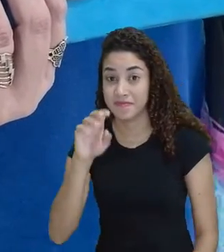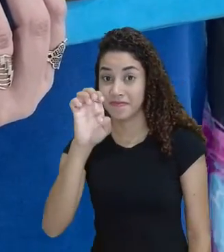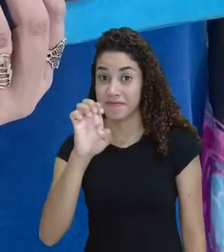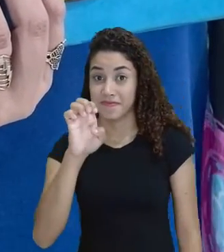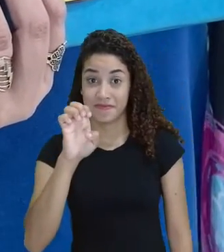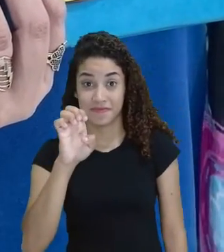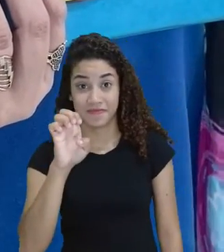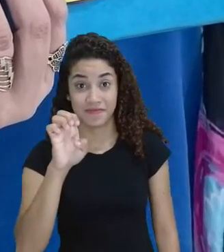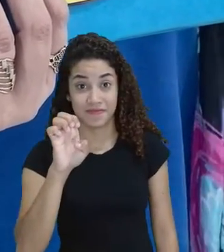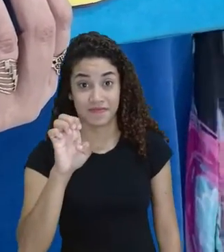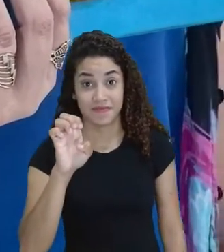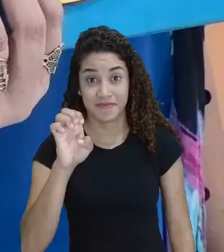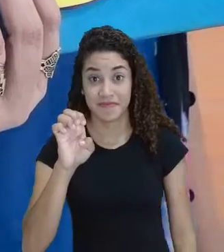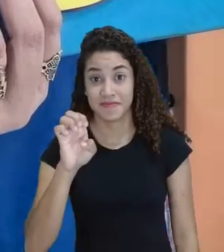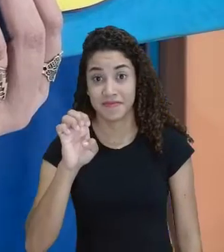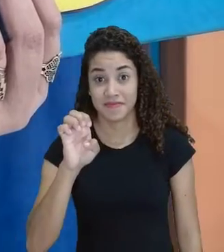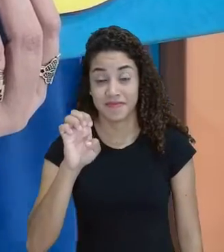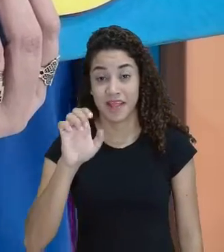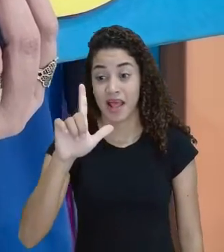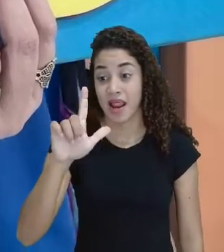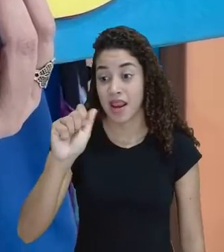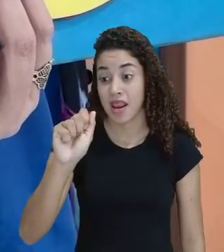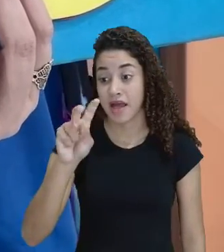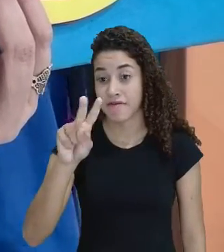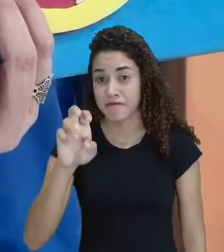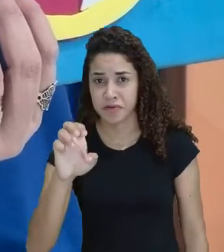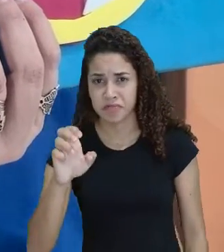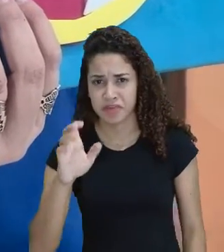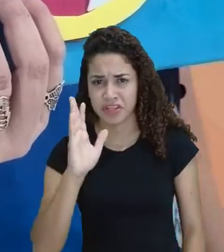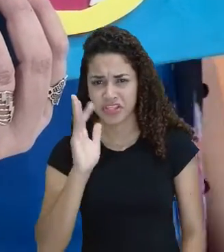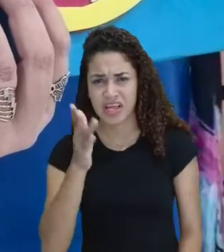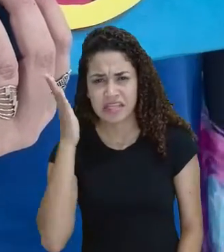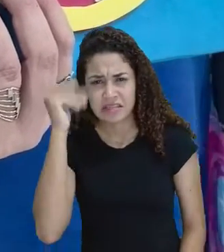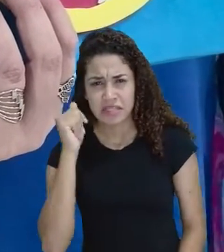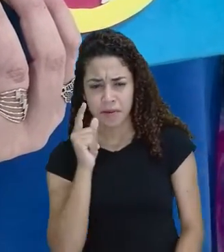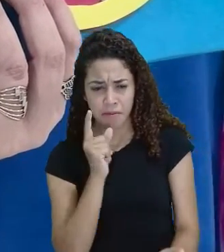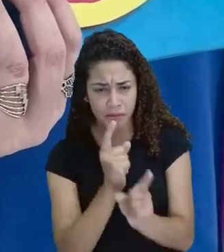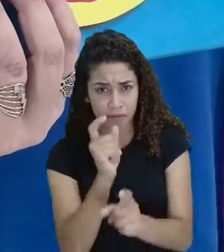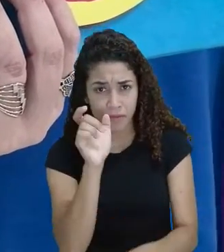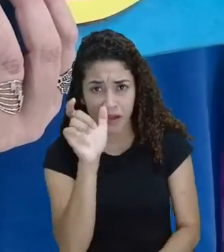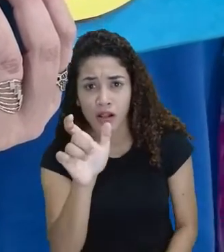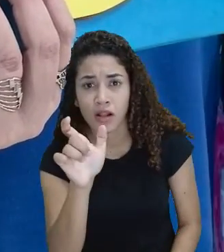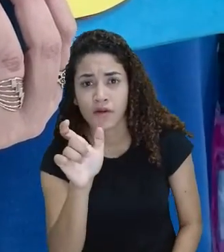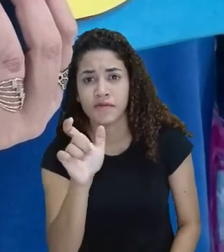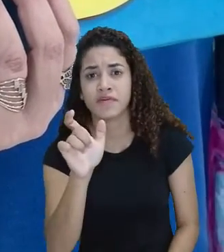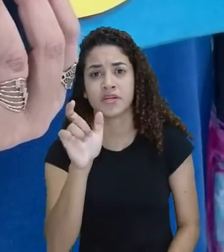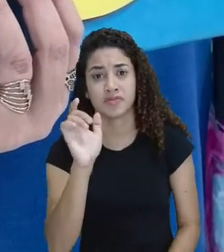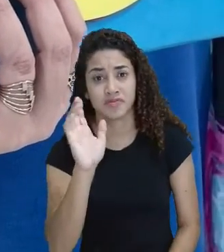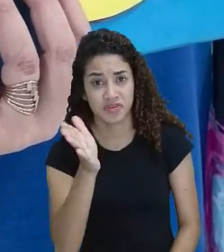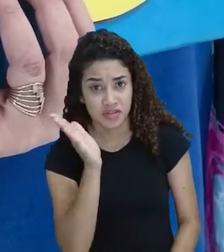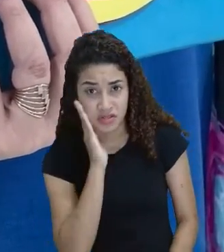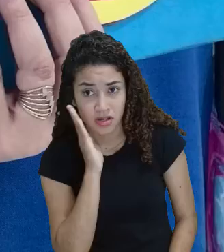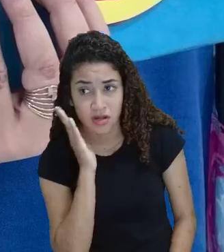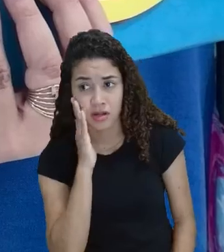Eita, lá. Lave. Lave. Aí, já descobriram qual é a regra aqui?